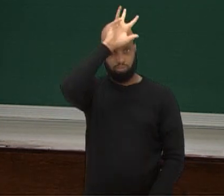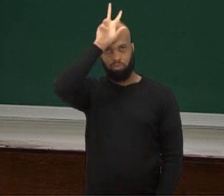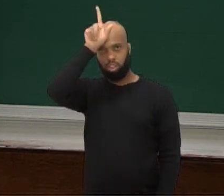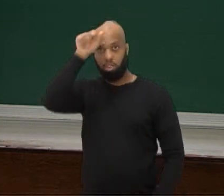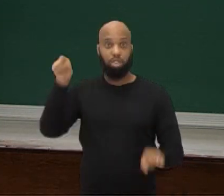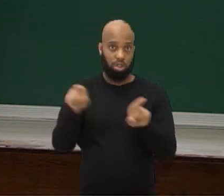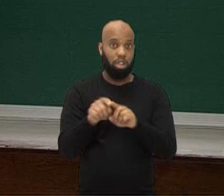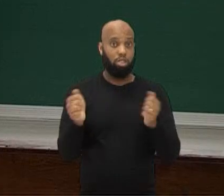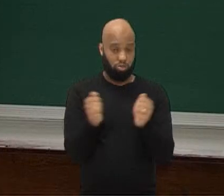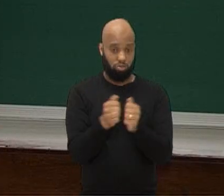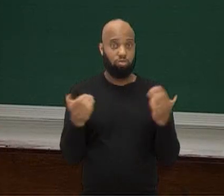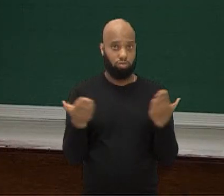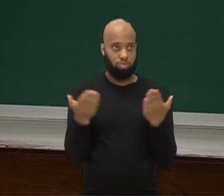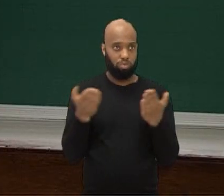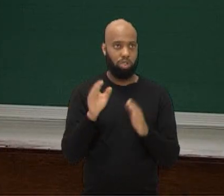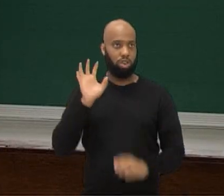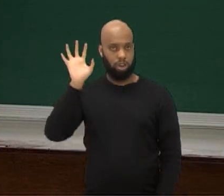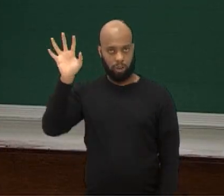província. Ok?